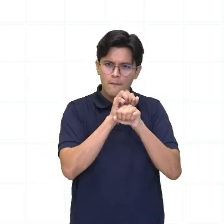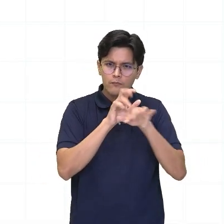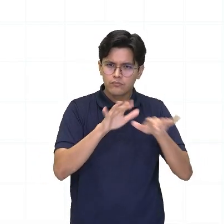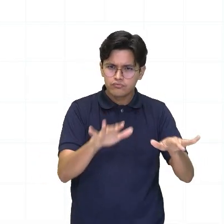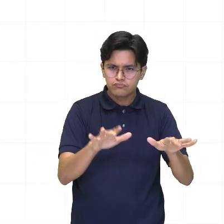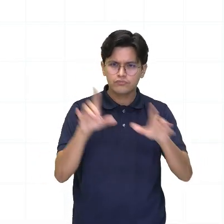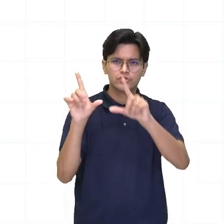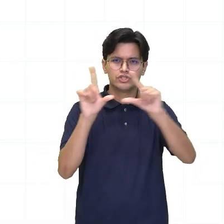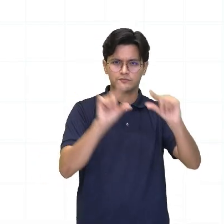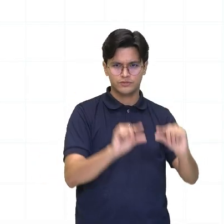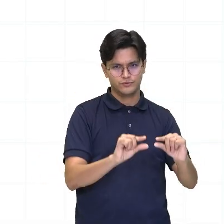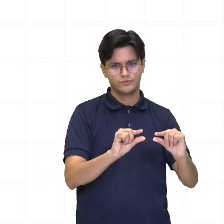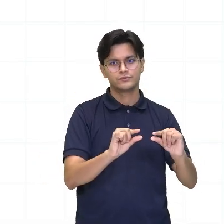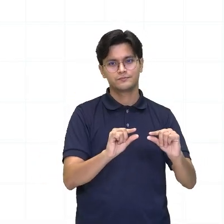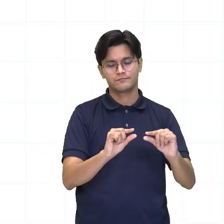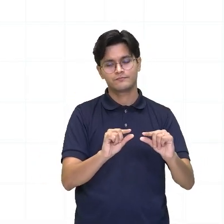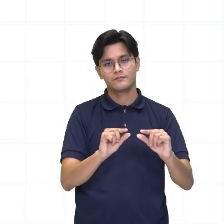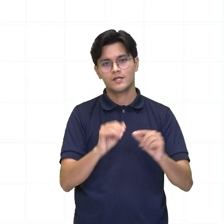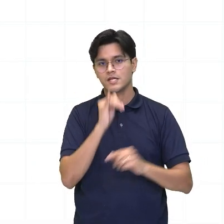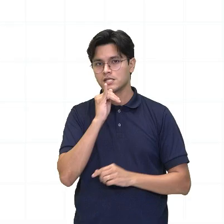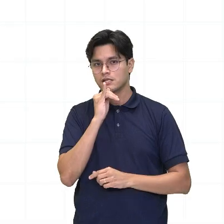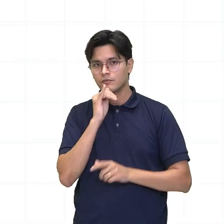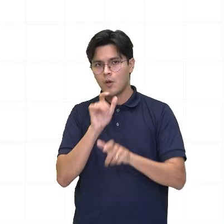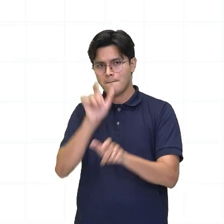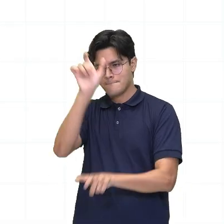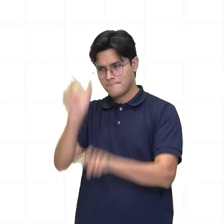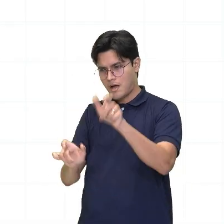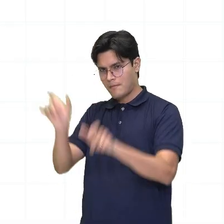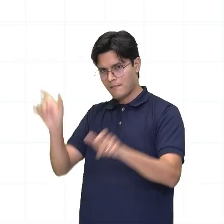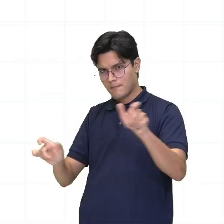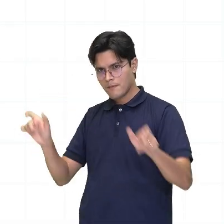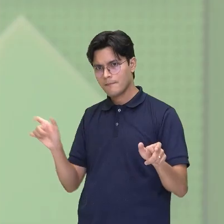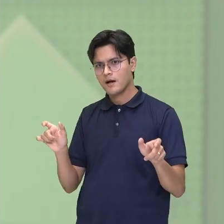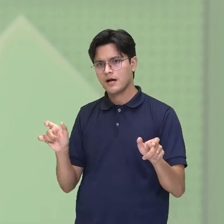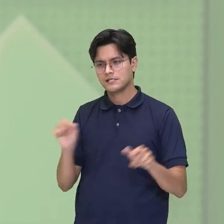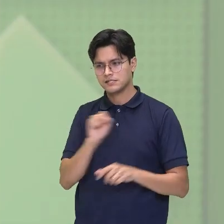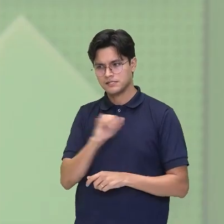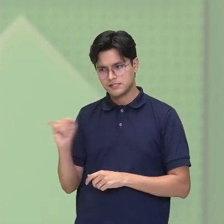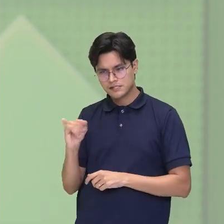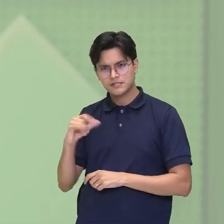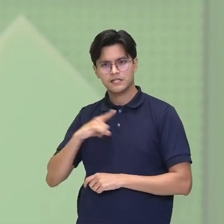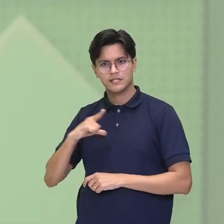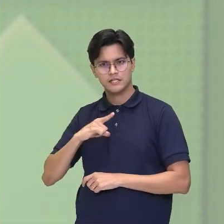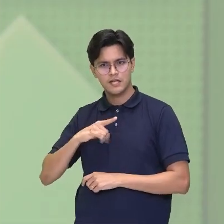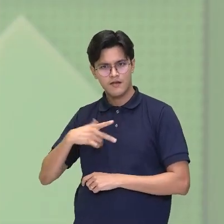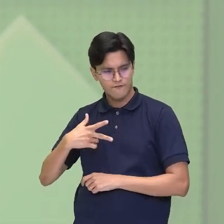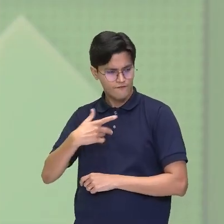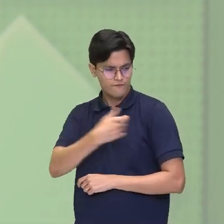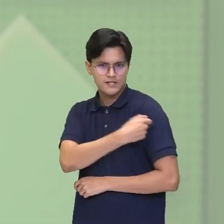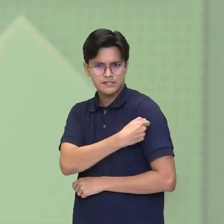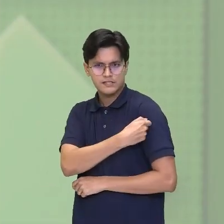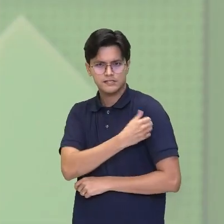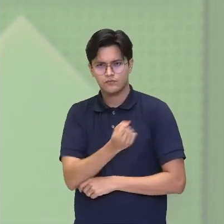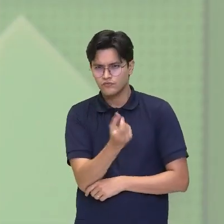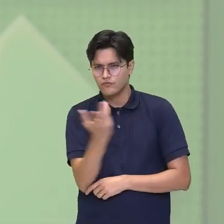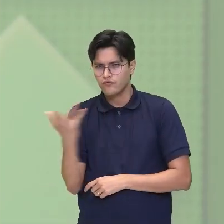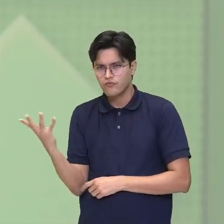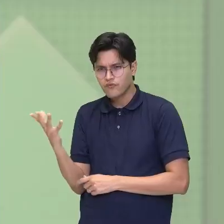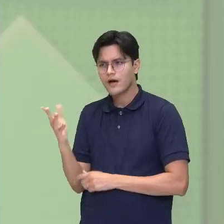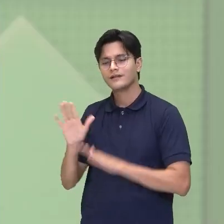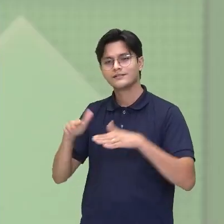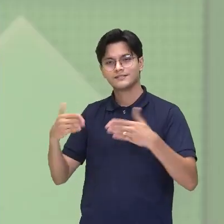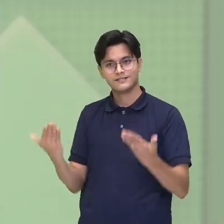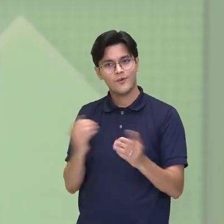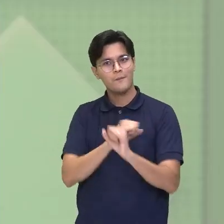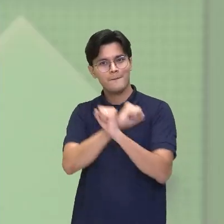Quando existe a vacinação em massa, pessoal, a gente está fazendo ali a proteção de toda uma comunidade, né, de toda a